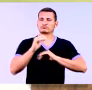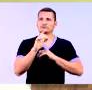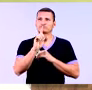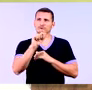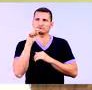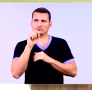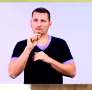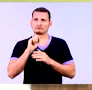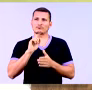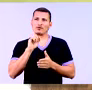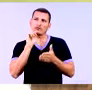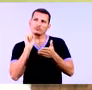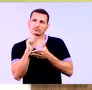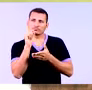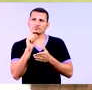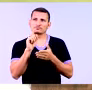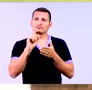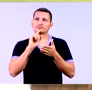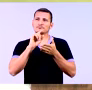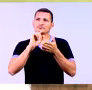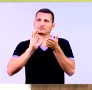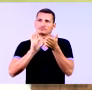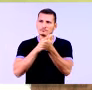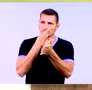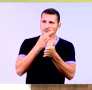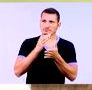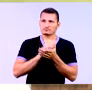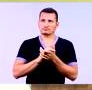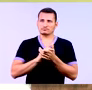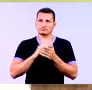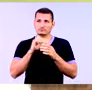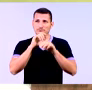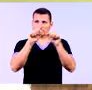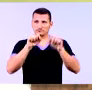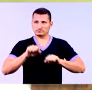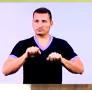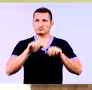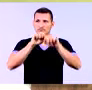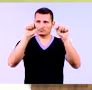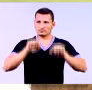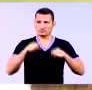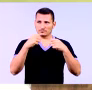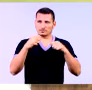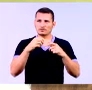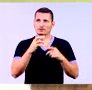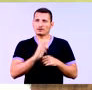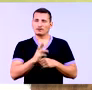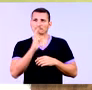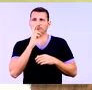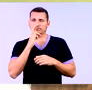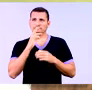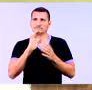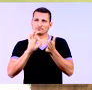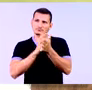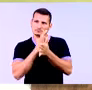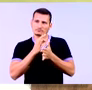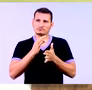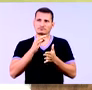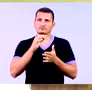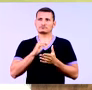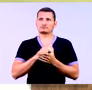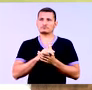e confirma a inscrição. O sistema informará que a inscrição foi realizada com sucesso. Após essa confirmação, abrirá a página